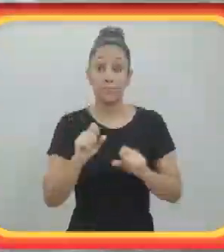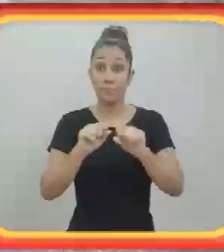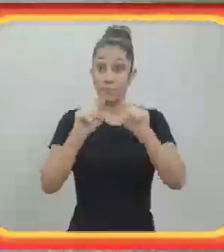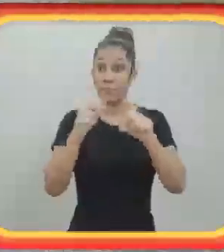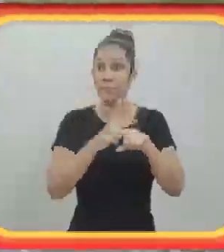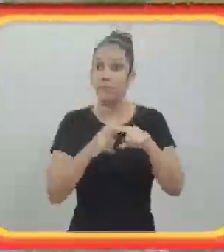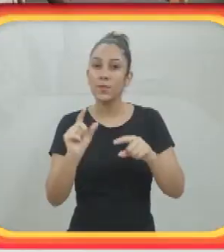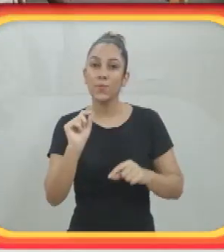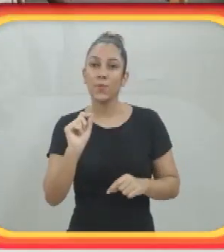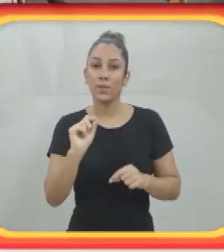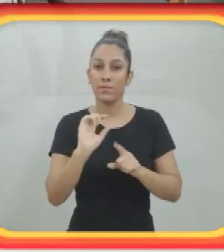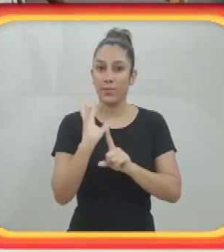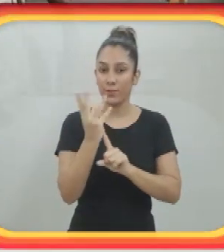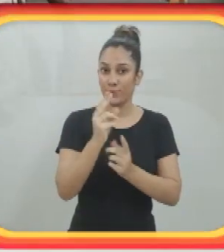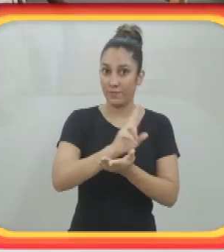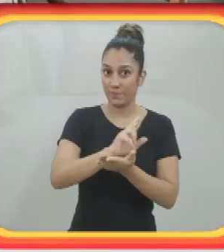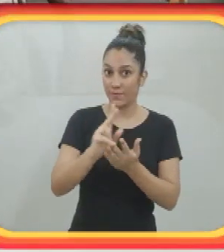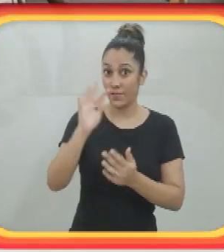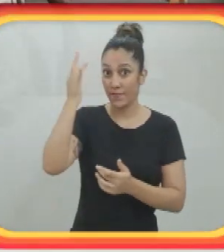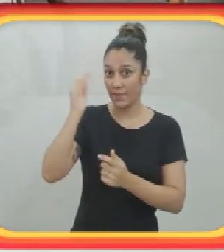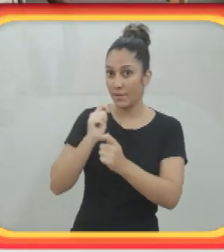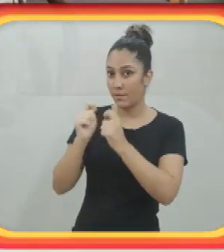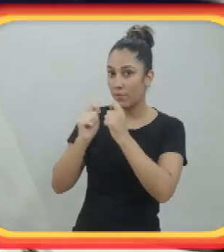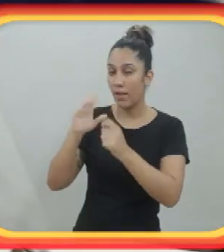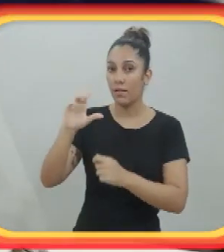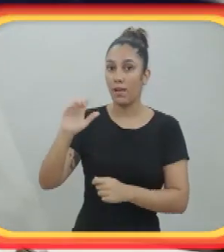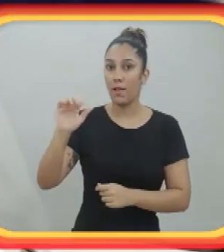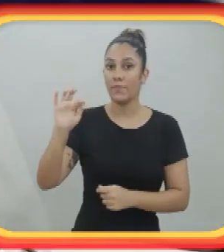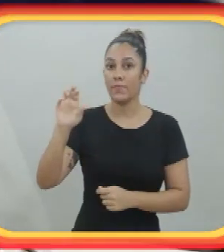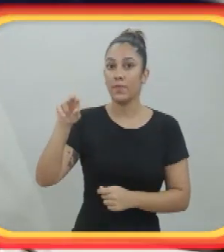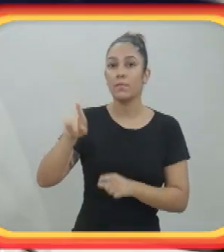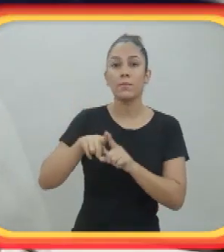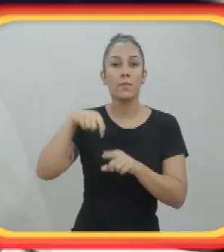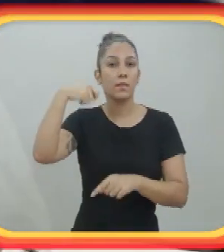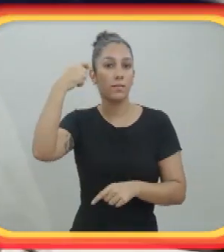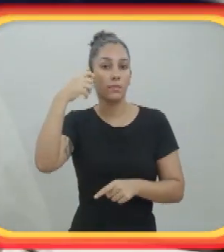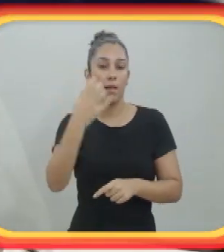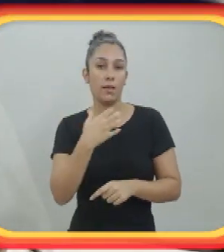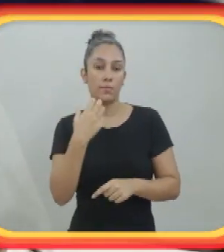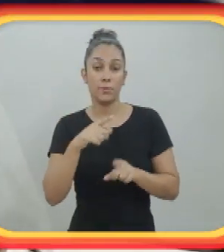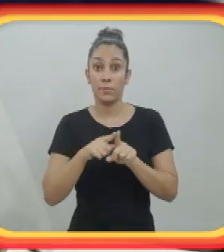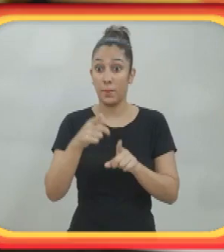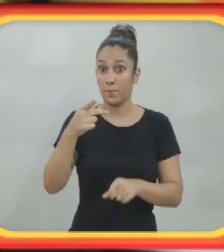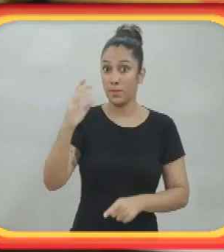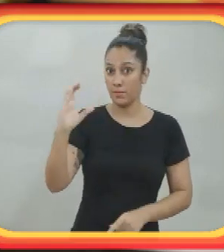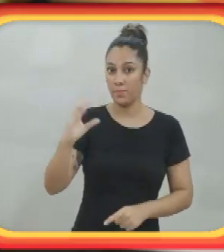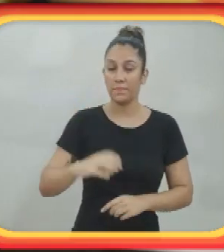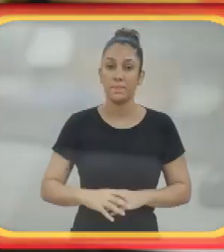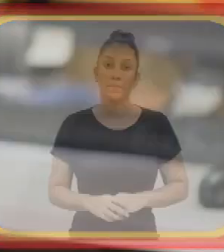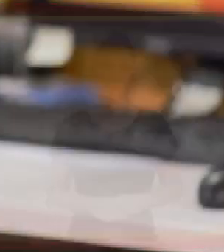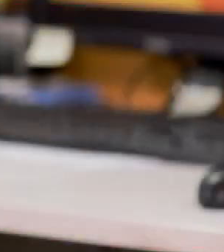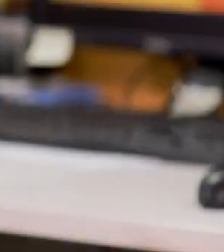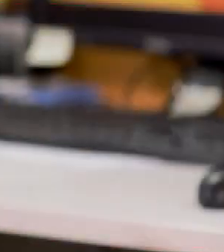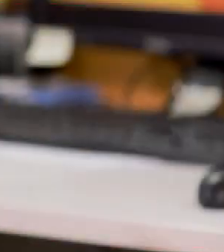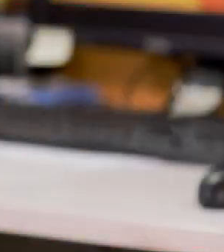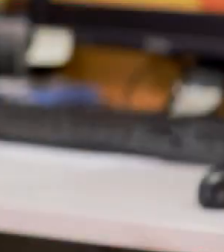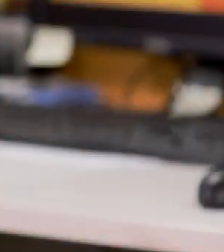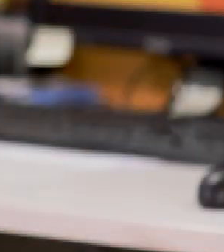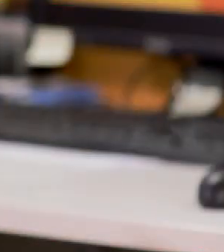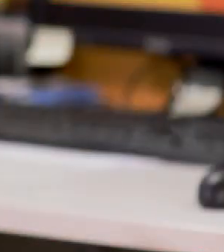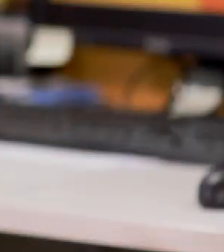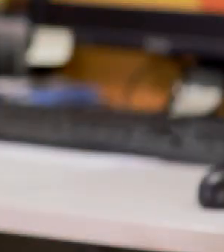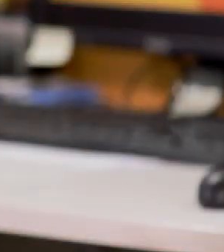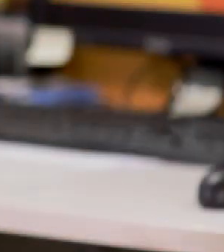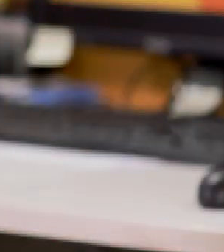do pai. E na série sobre atividades artísticas, Fernanda Honorato entrevista Cacá Fernandes, que é